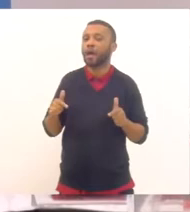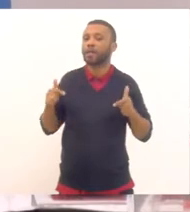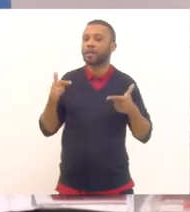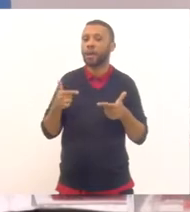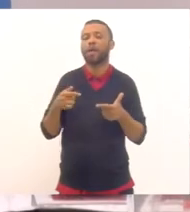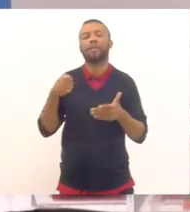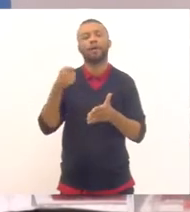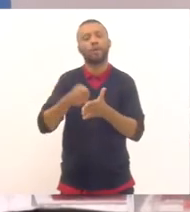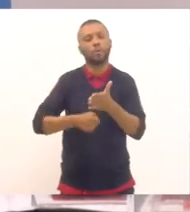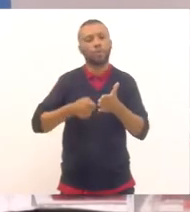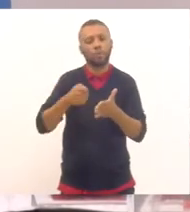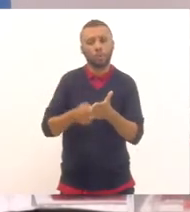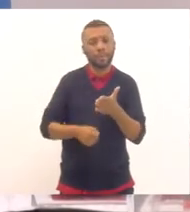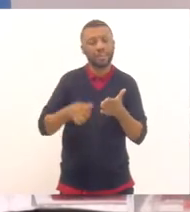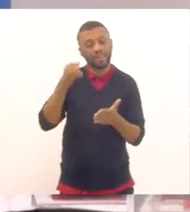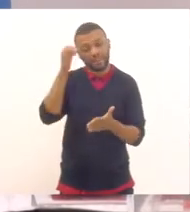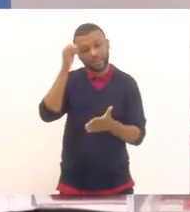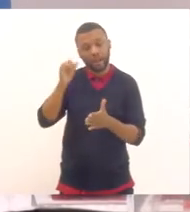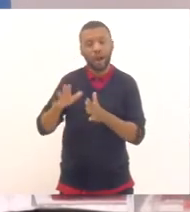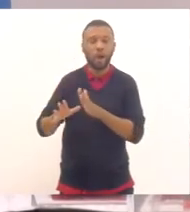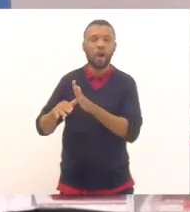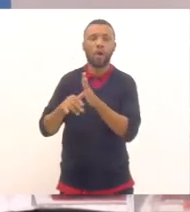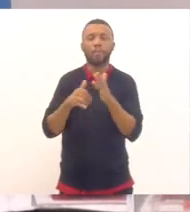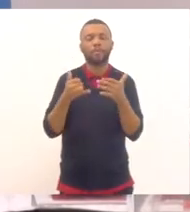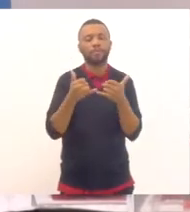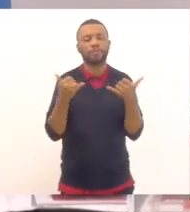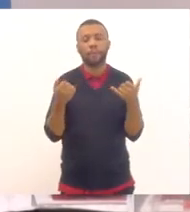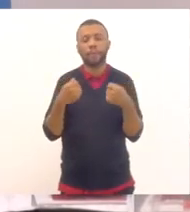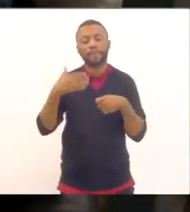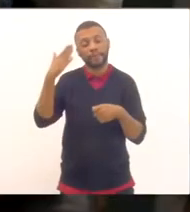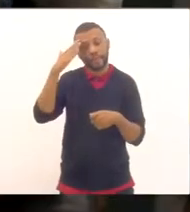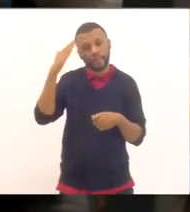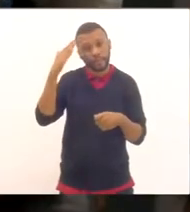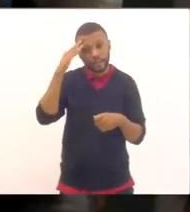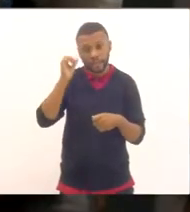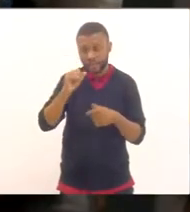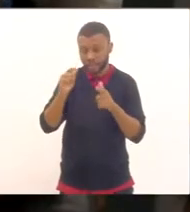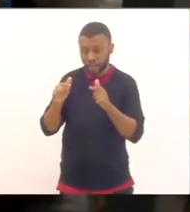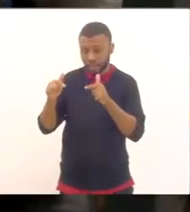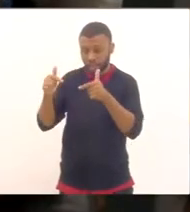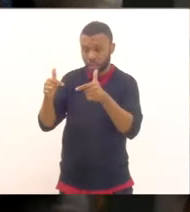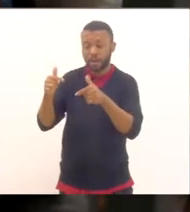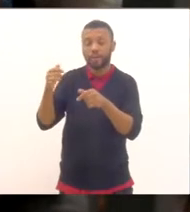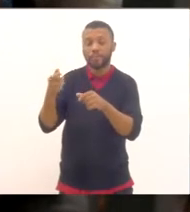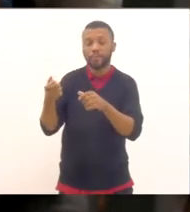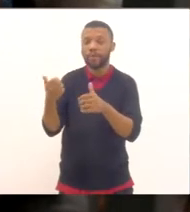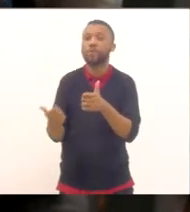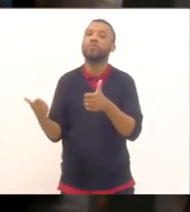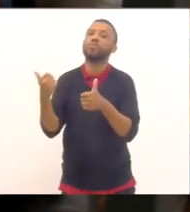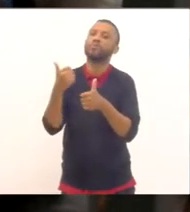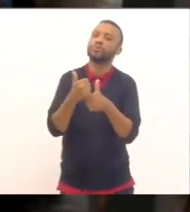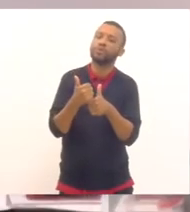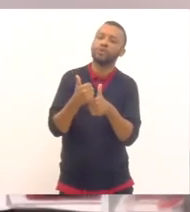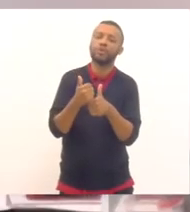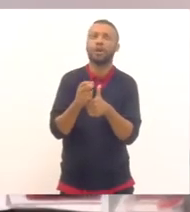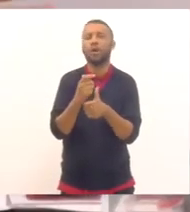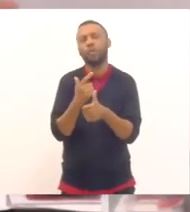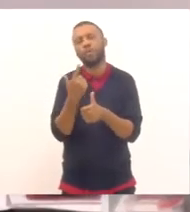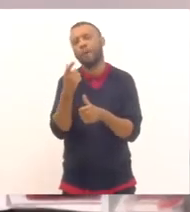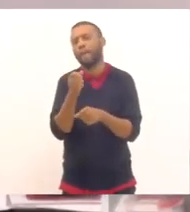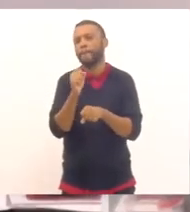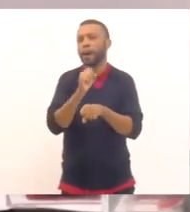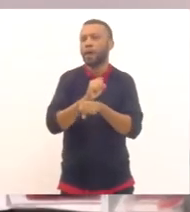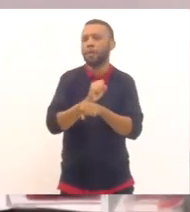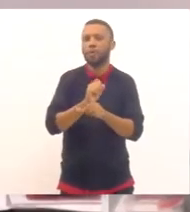repressão na prevenção ao roubo de de cabo de força que só queria saber se essa Força Tarefa por alguma razão foi substituída por outra foi